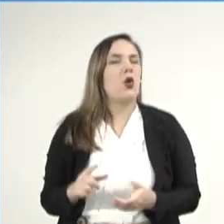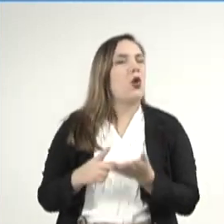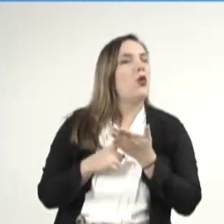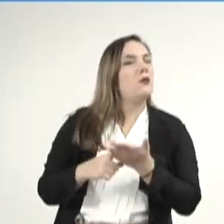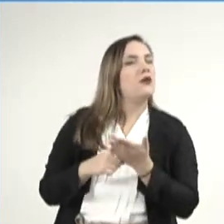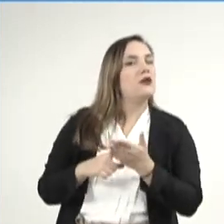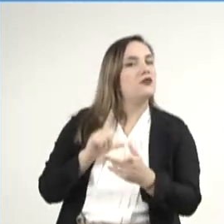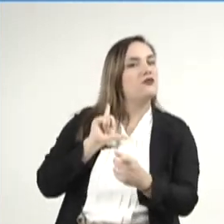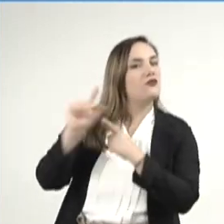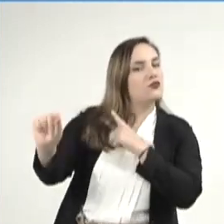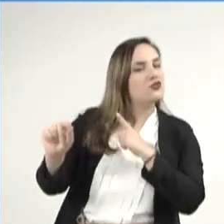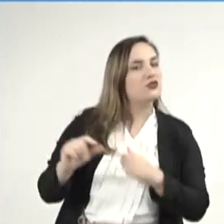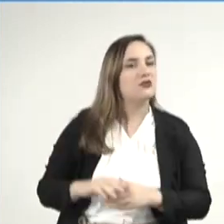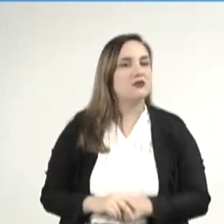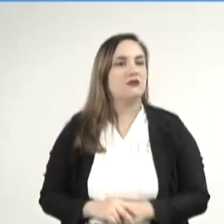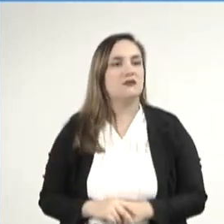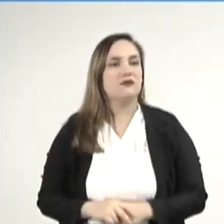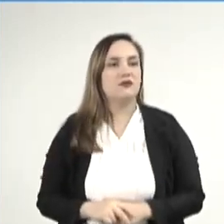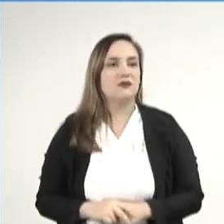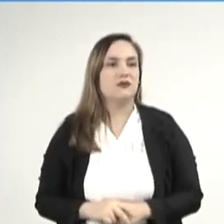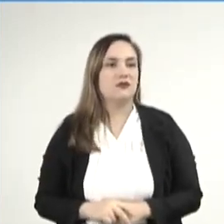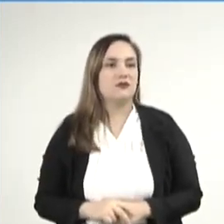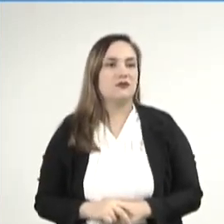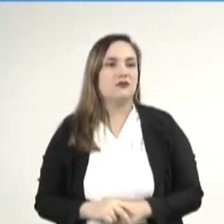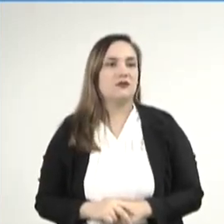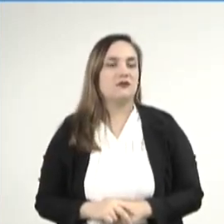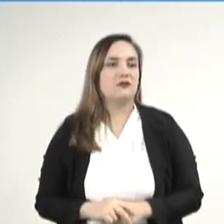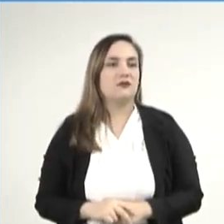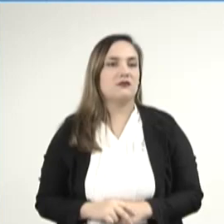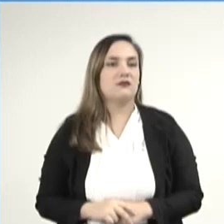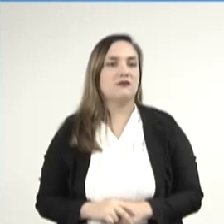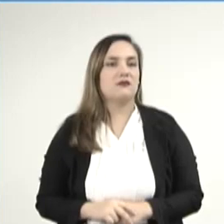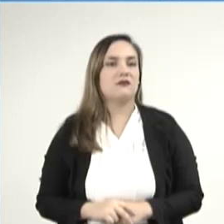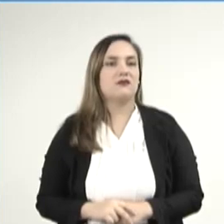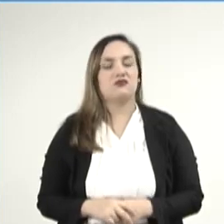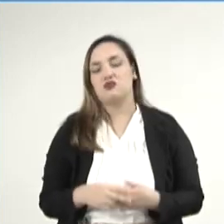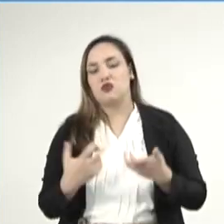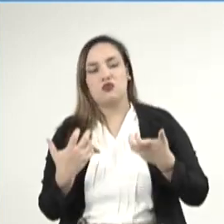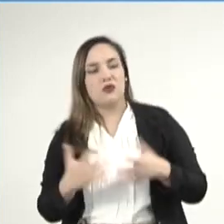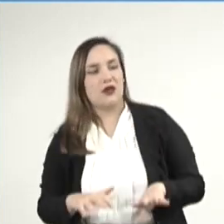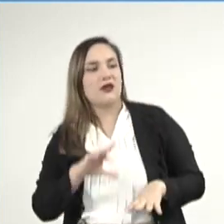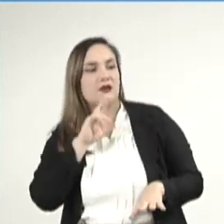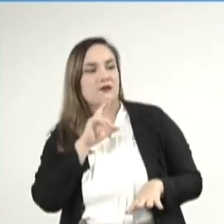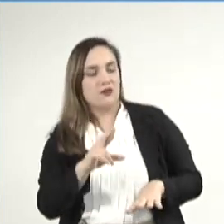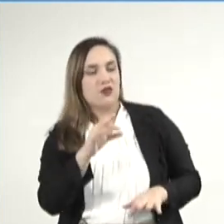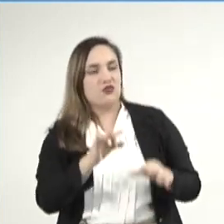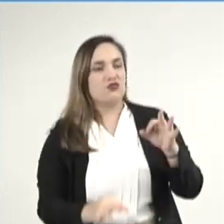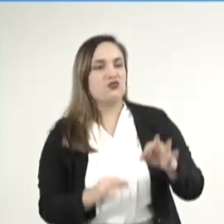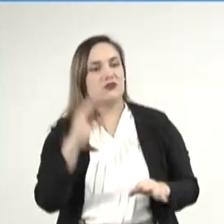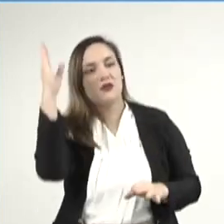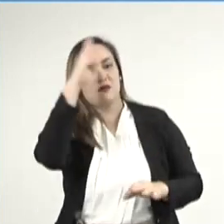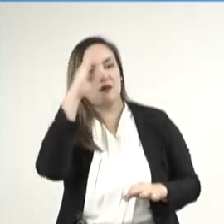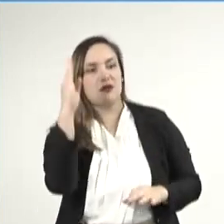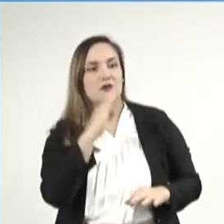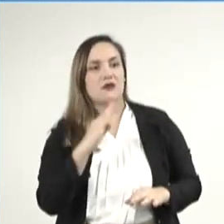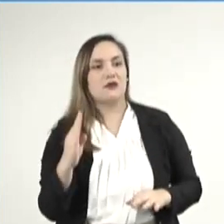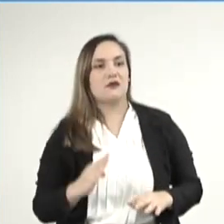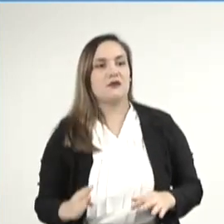tramando a sua fuga, querendo se safar e não responder para a justiça